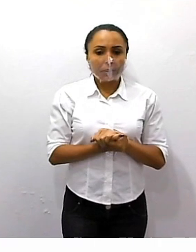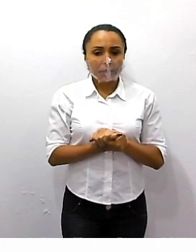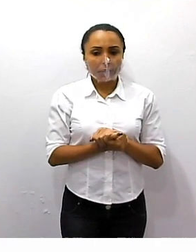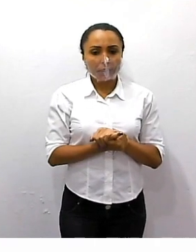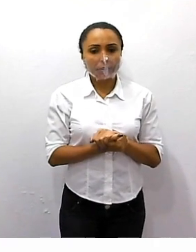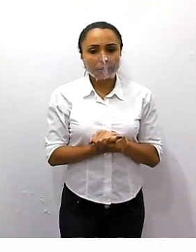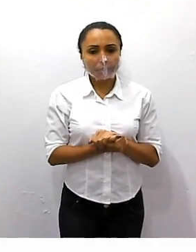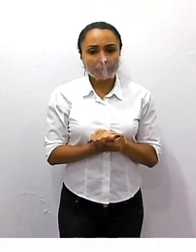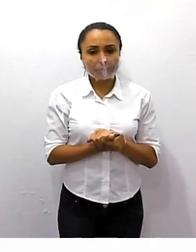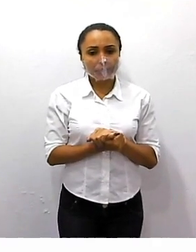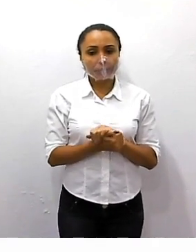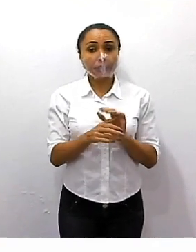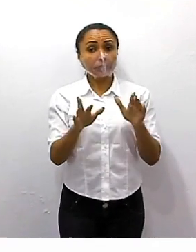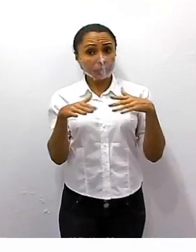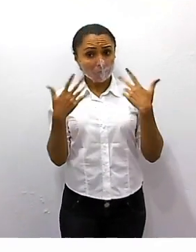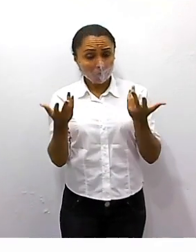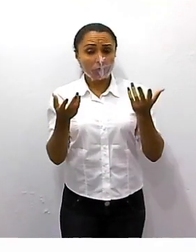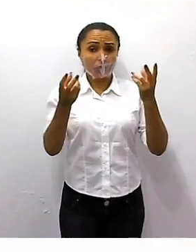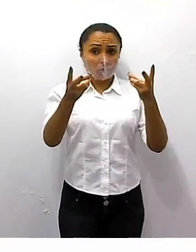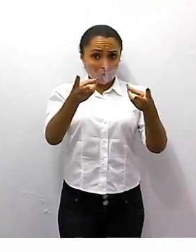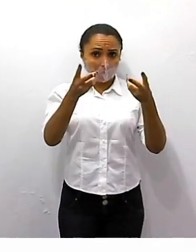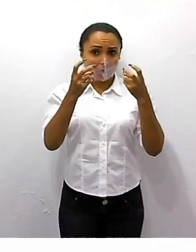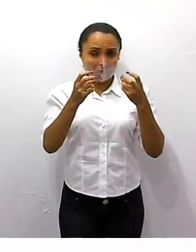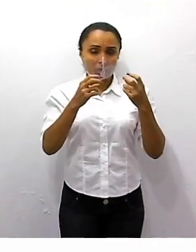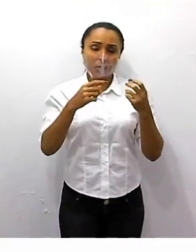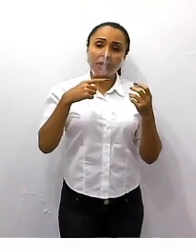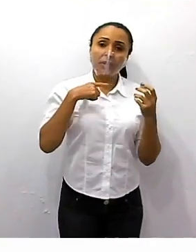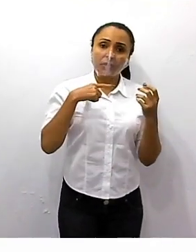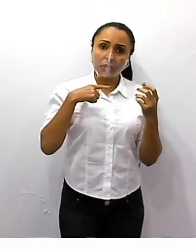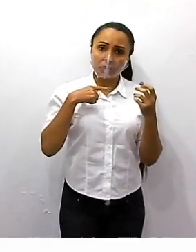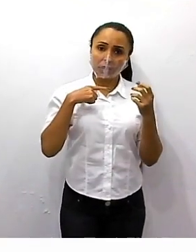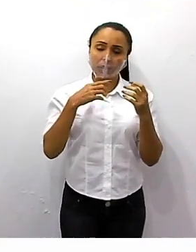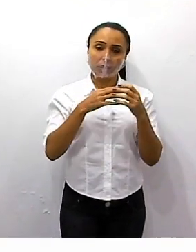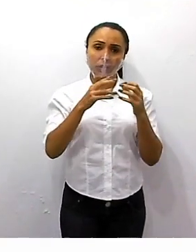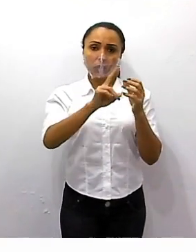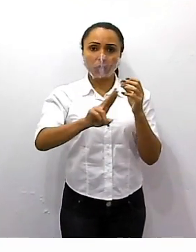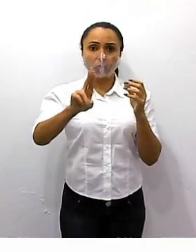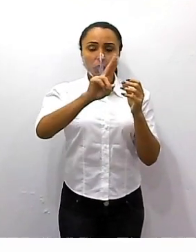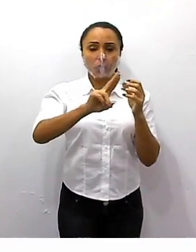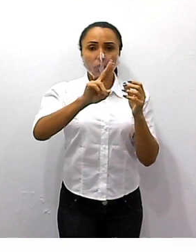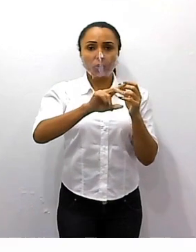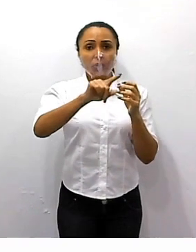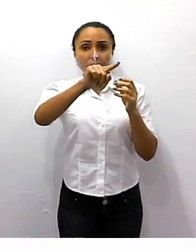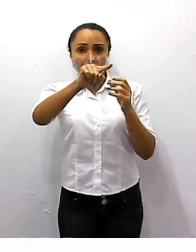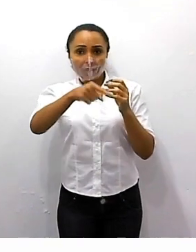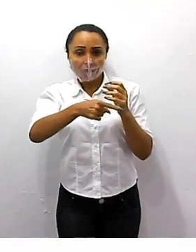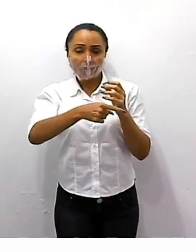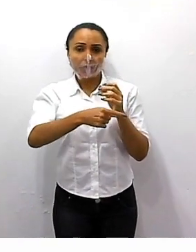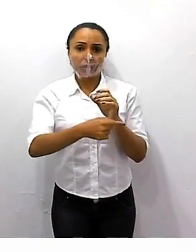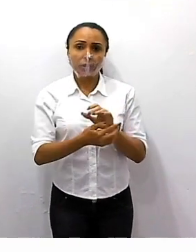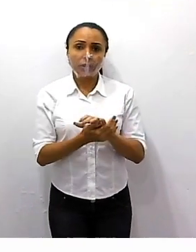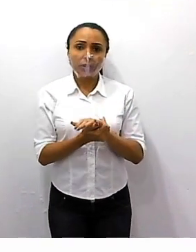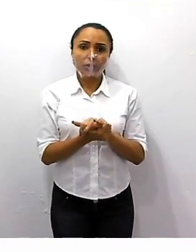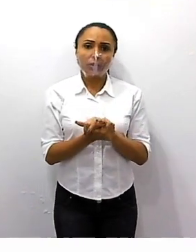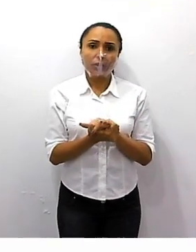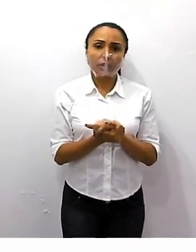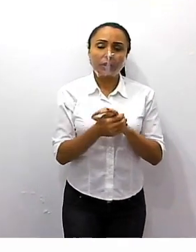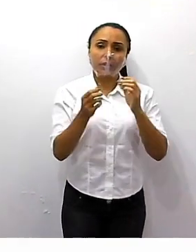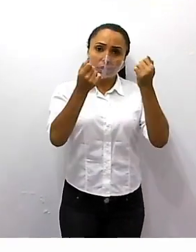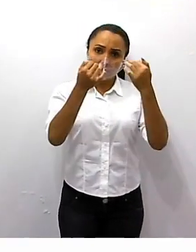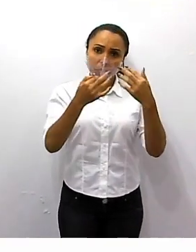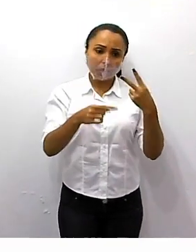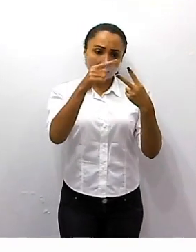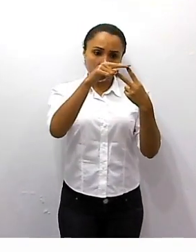conheceram. Então, se você perceber, eu tenho aqui, olha, o uso da vírgula sendo explicado de